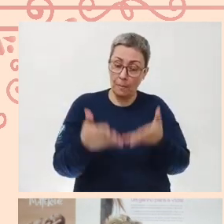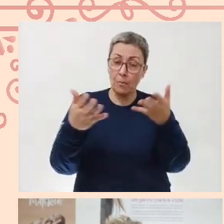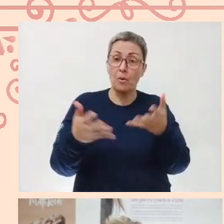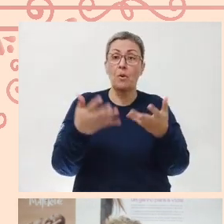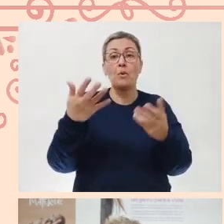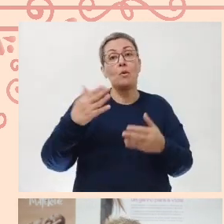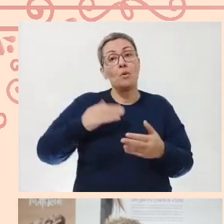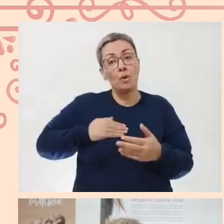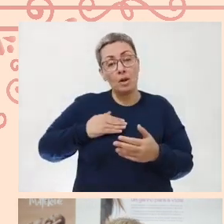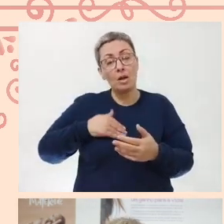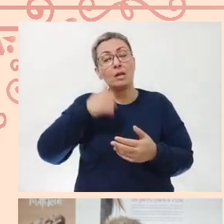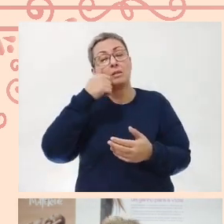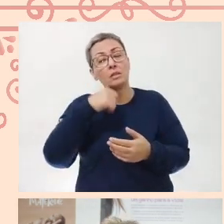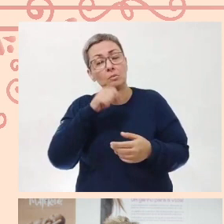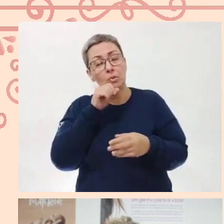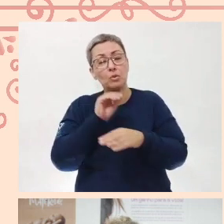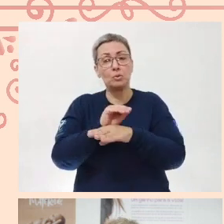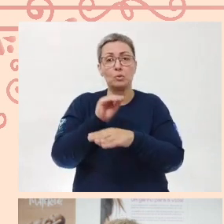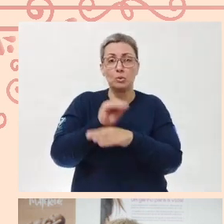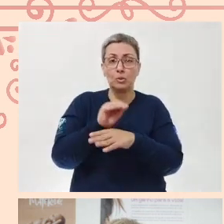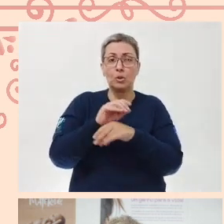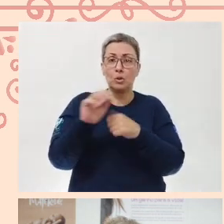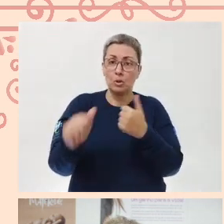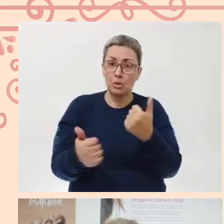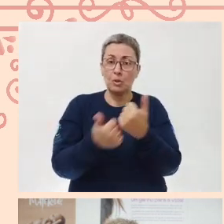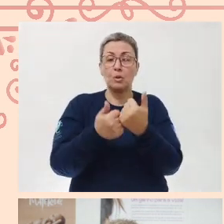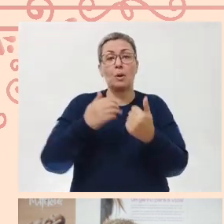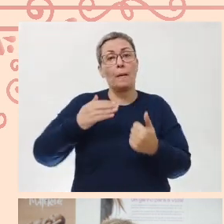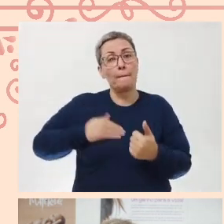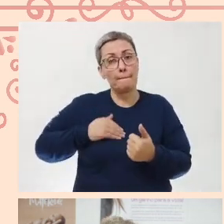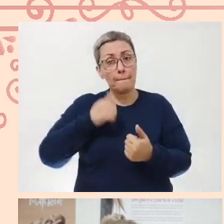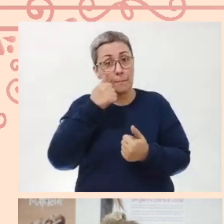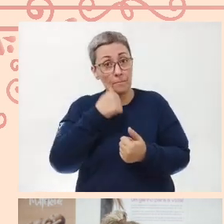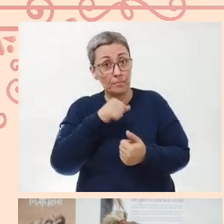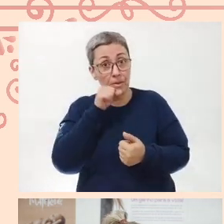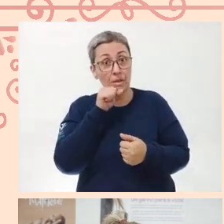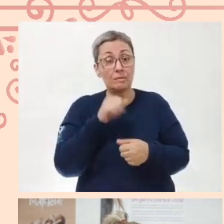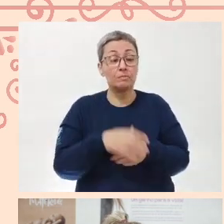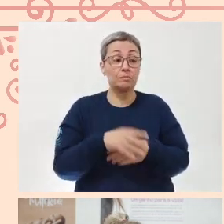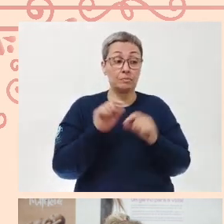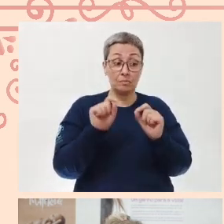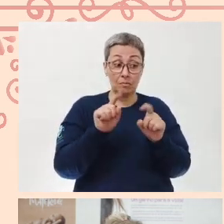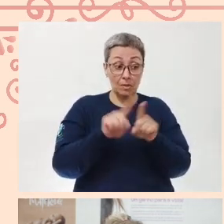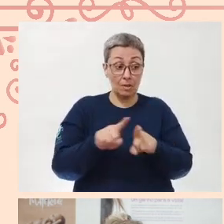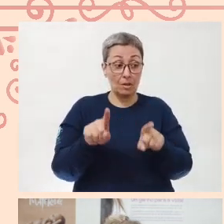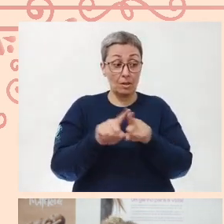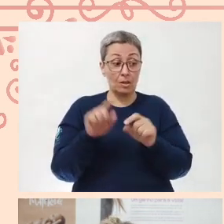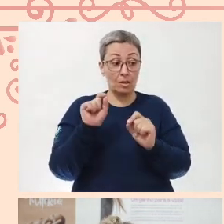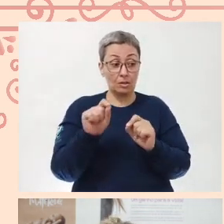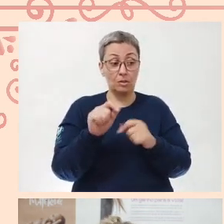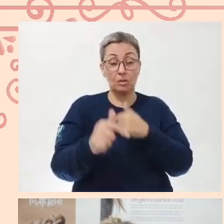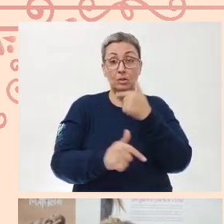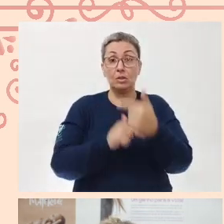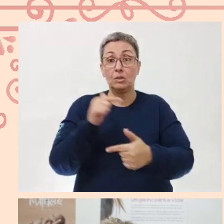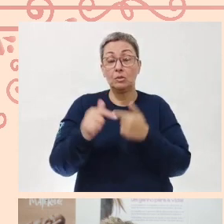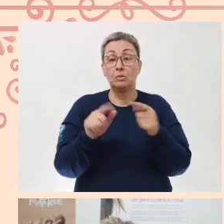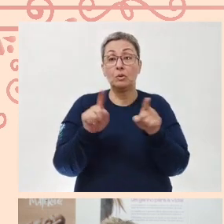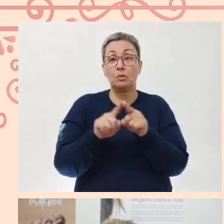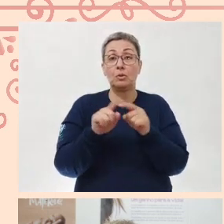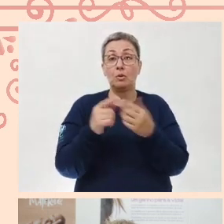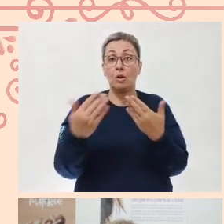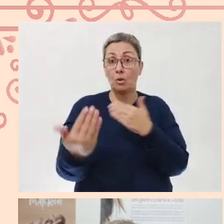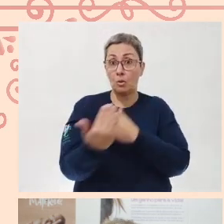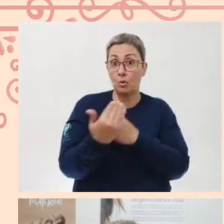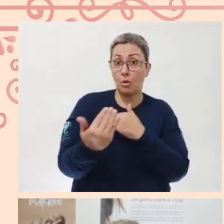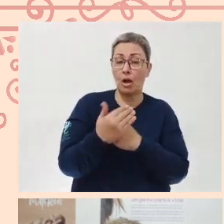da promoção do aleitamento materno, da proteção e do apoio à amamentação. E também são serviços